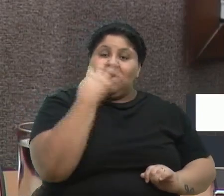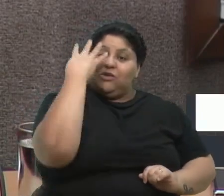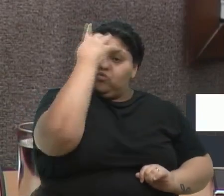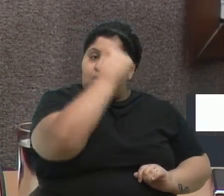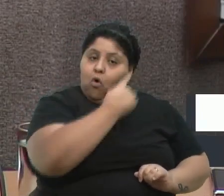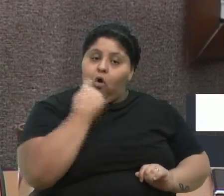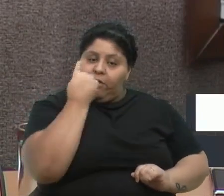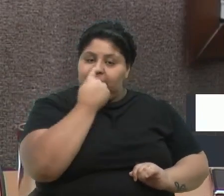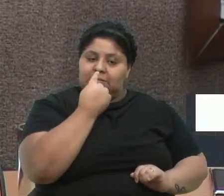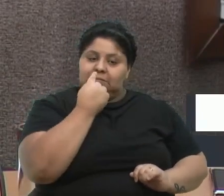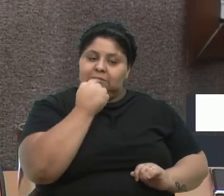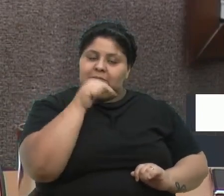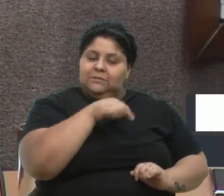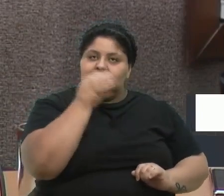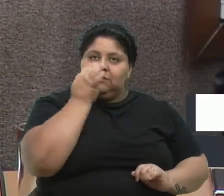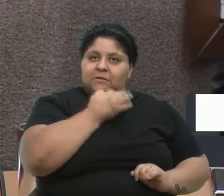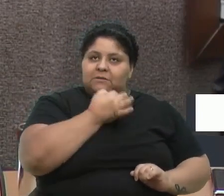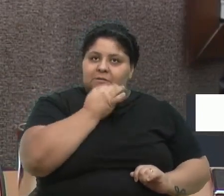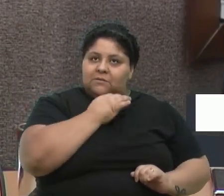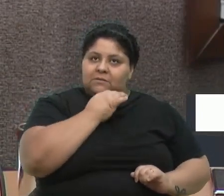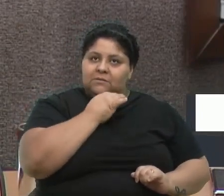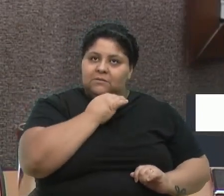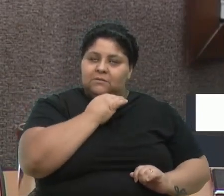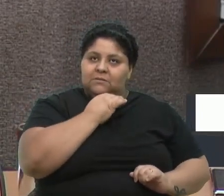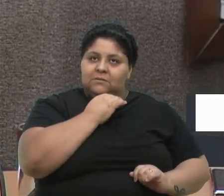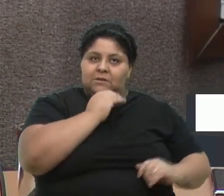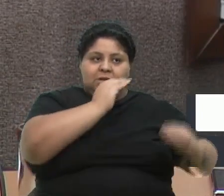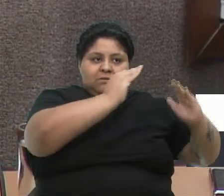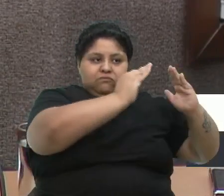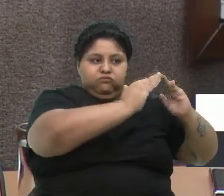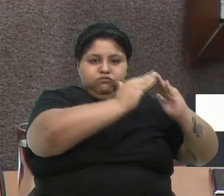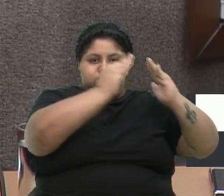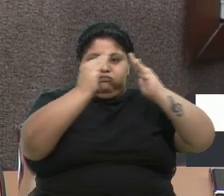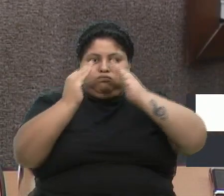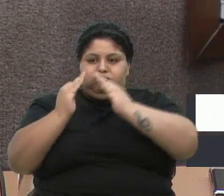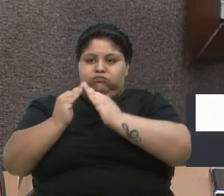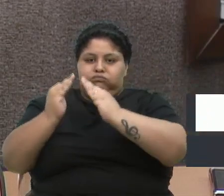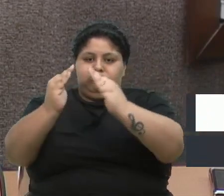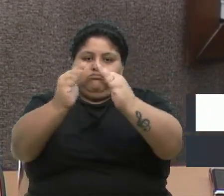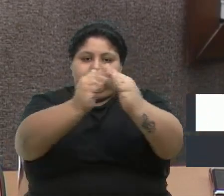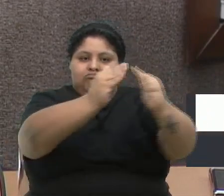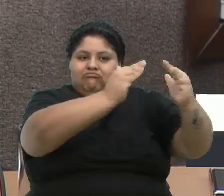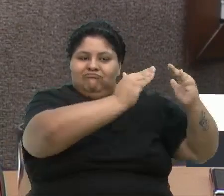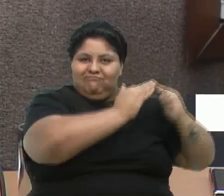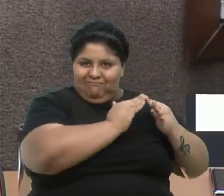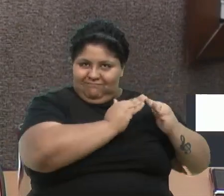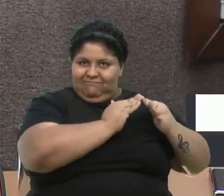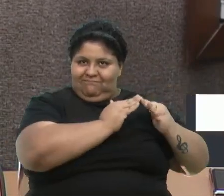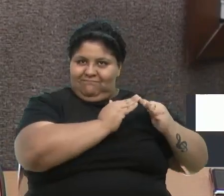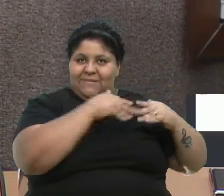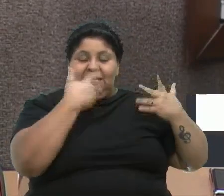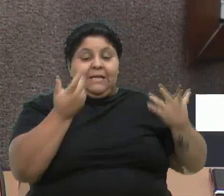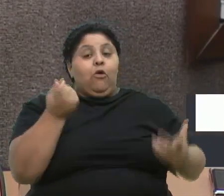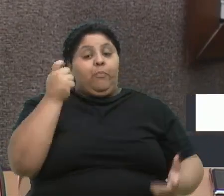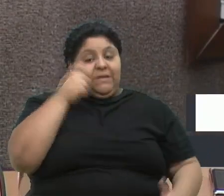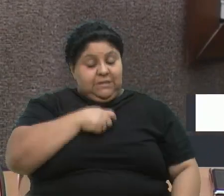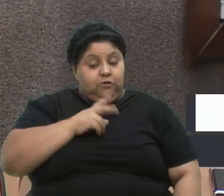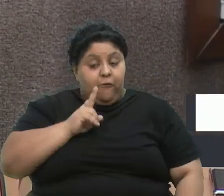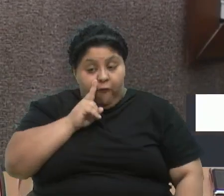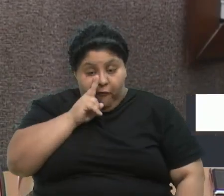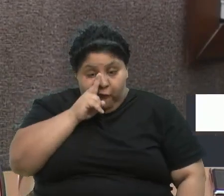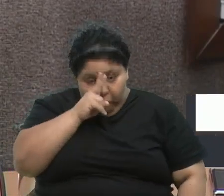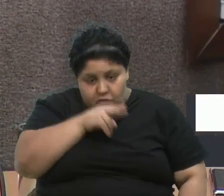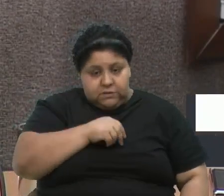em virtude das casas que se estabelecem nessa concentração toda. Então, precisa sim de uma força-tarefa, porque é um espaço